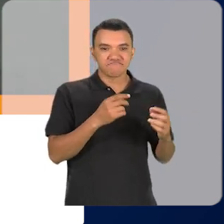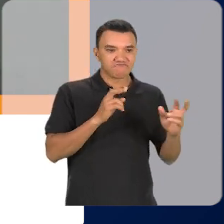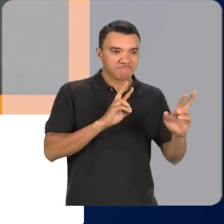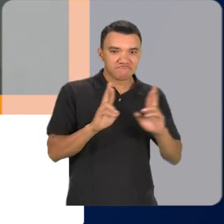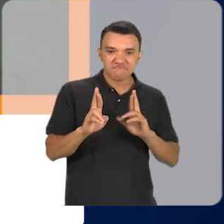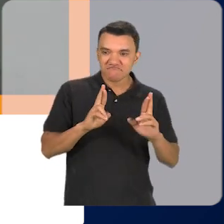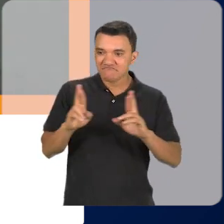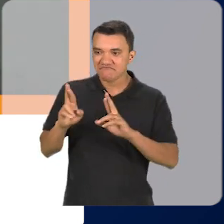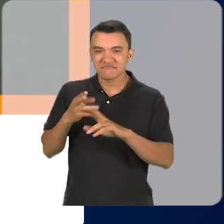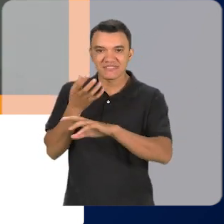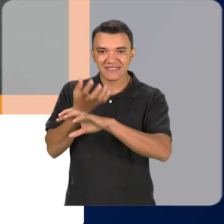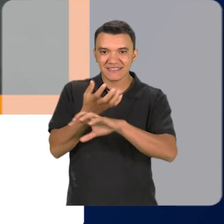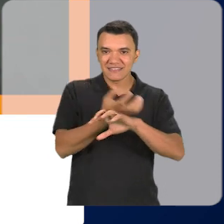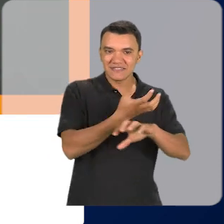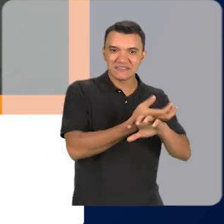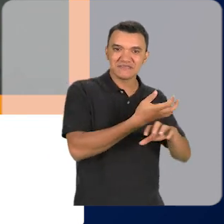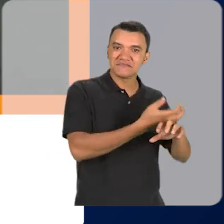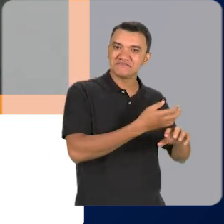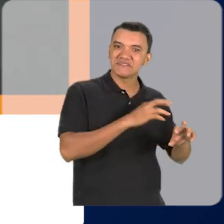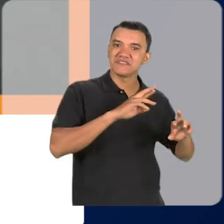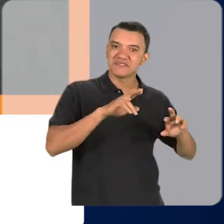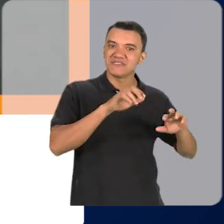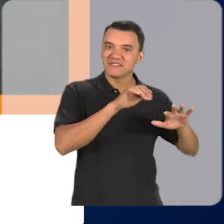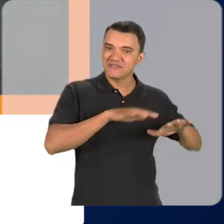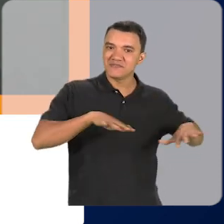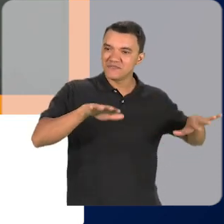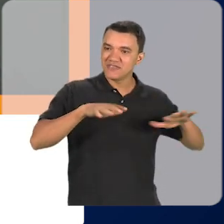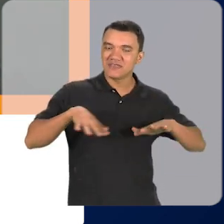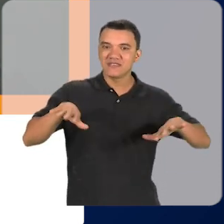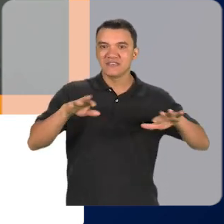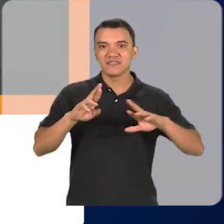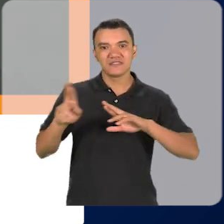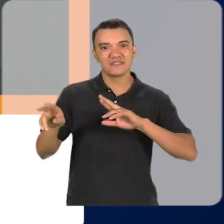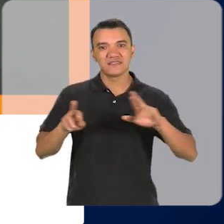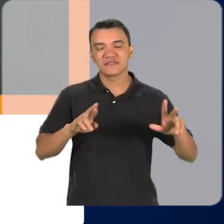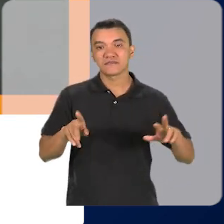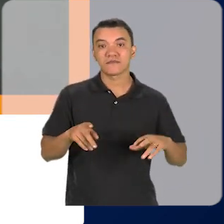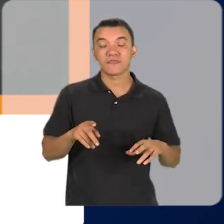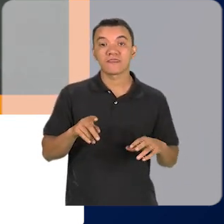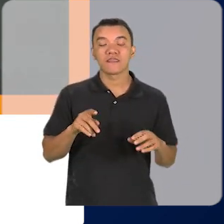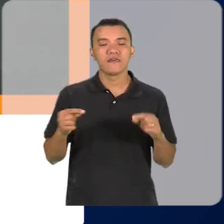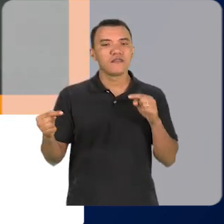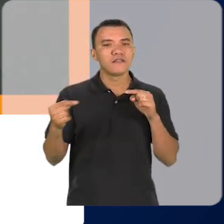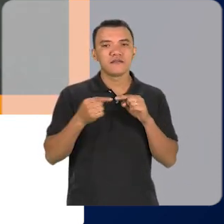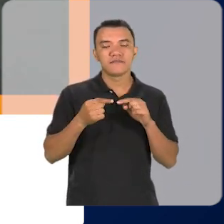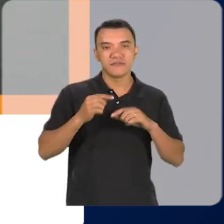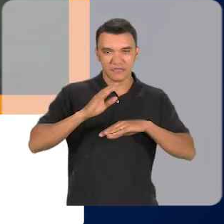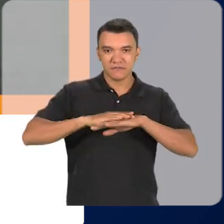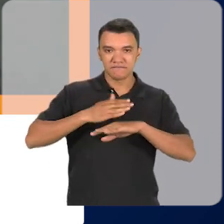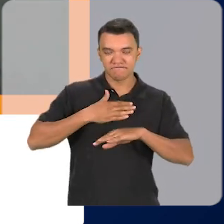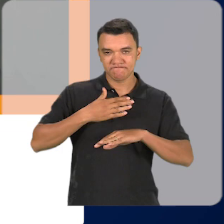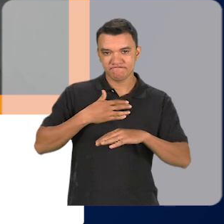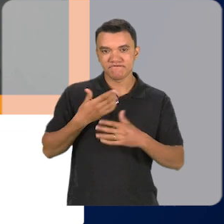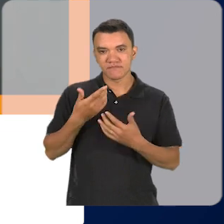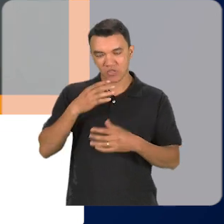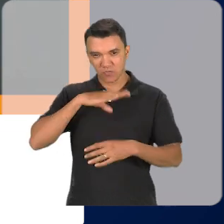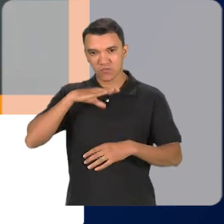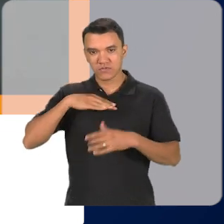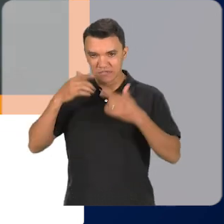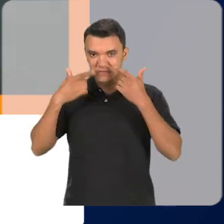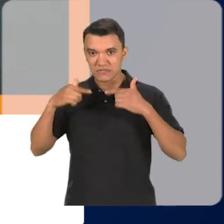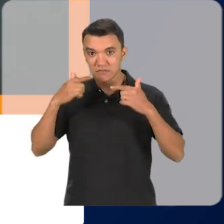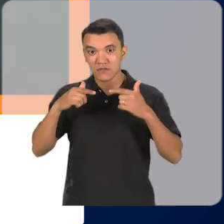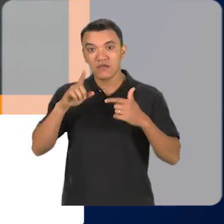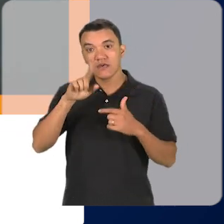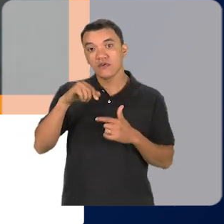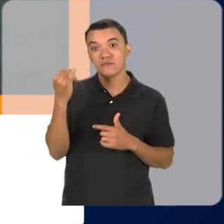distintas áreas. E, de modo mais específico, na área que eu atuo, que é a língua, é muito importante, porque, vejam bem,